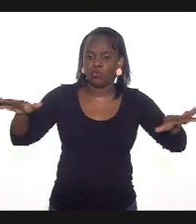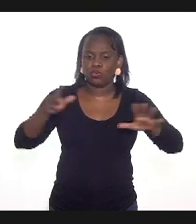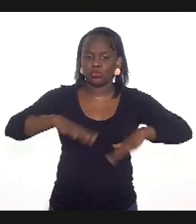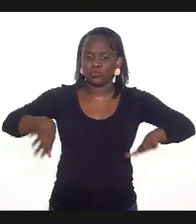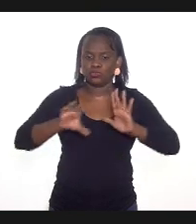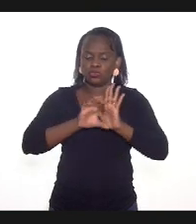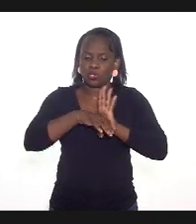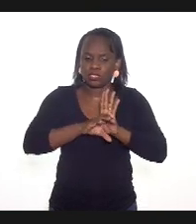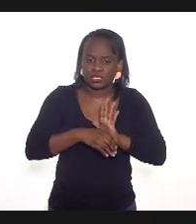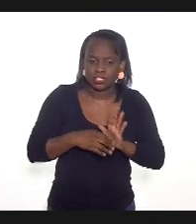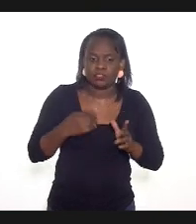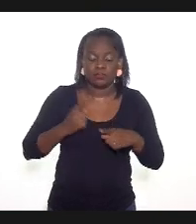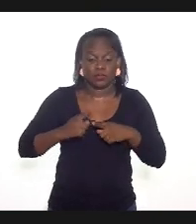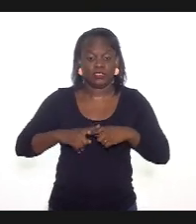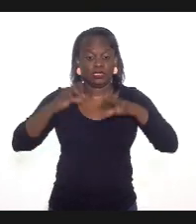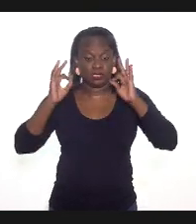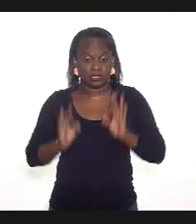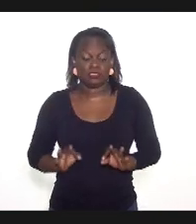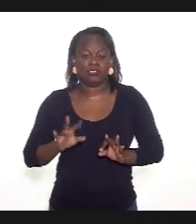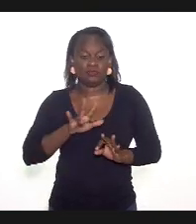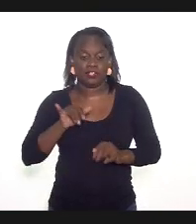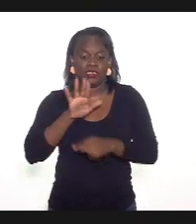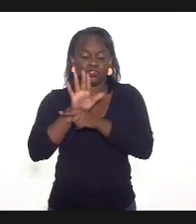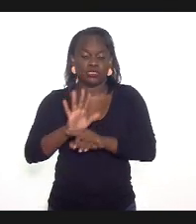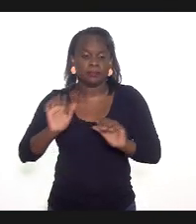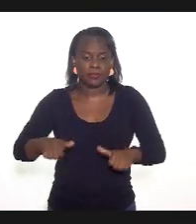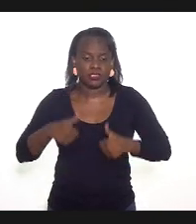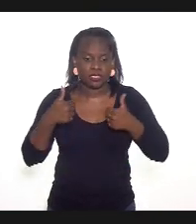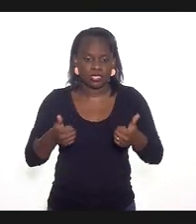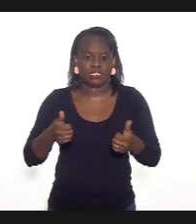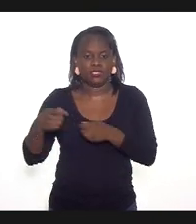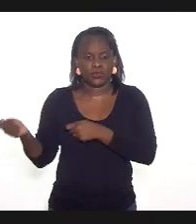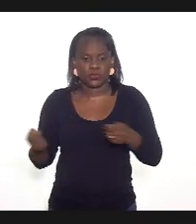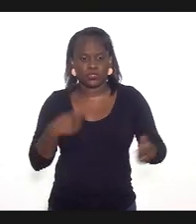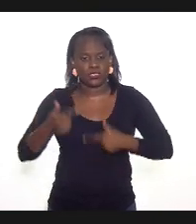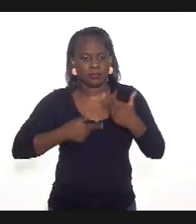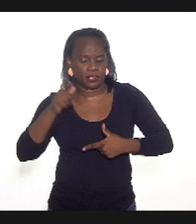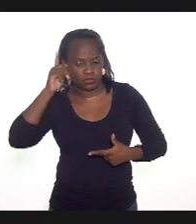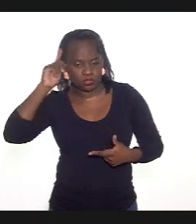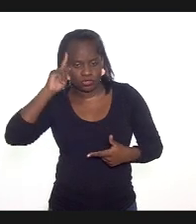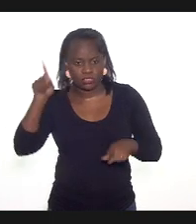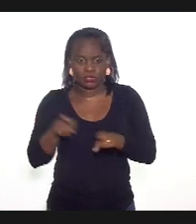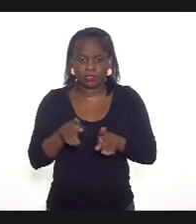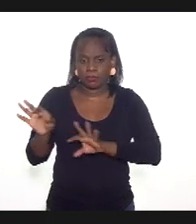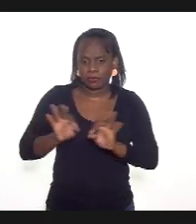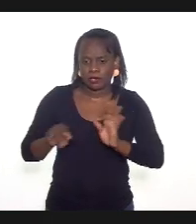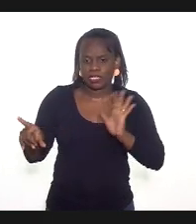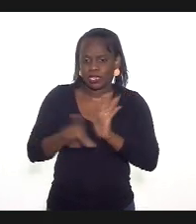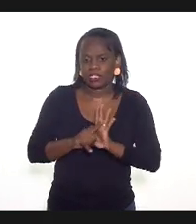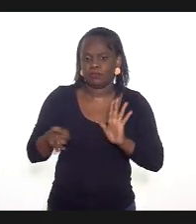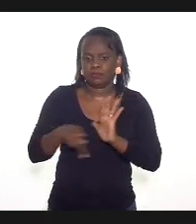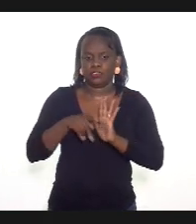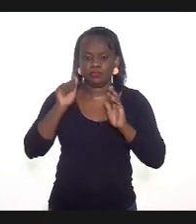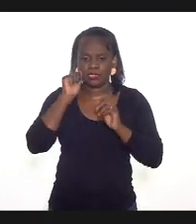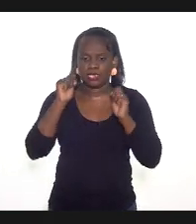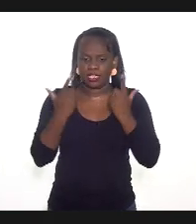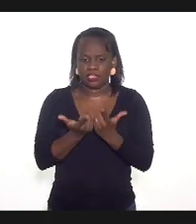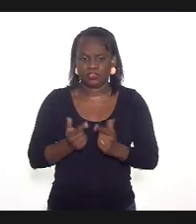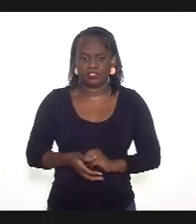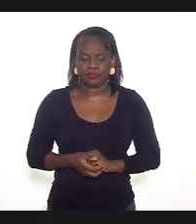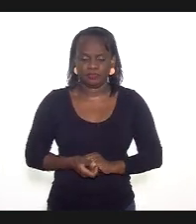conceitos que certamente vão melhorar ali a nossa rotina e a própria produção legislativa da Assembleia.